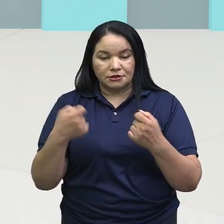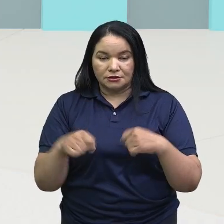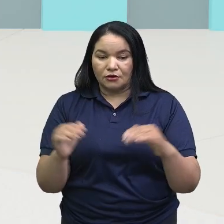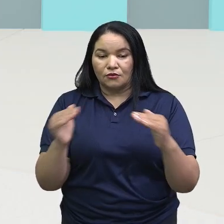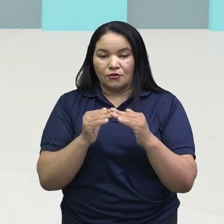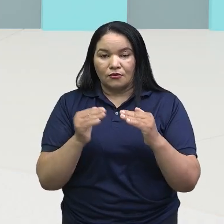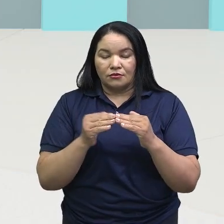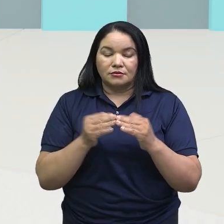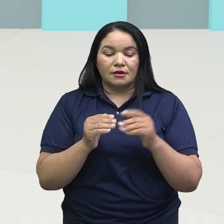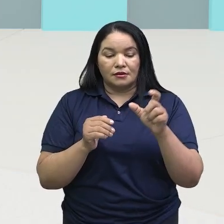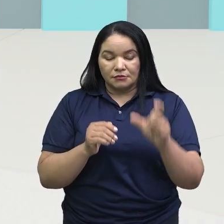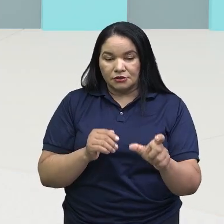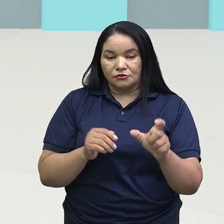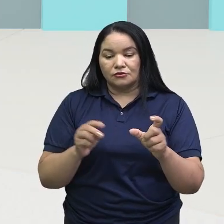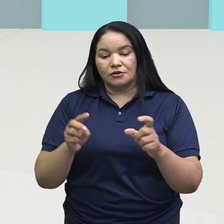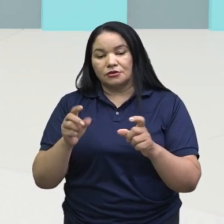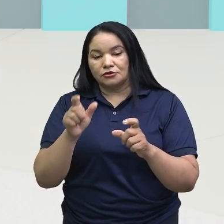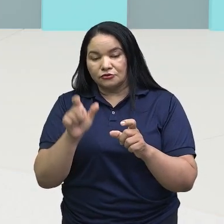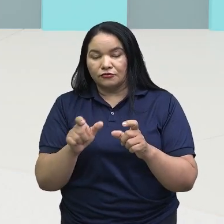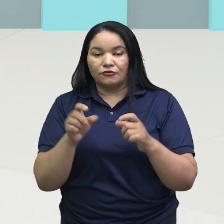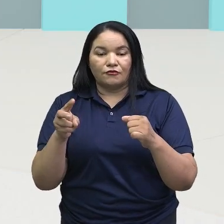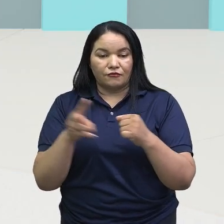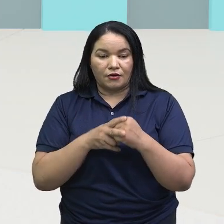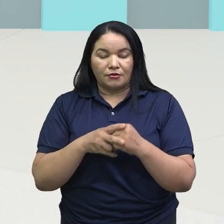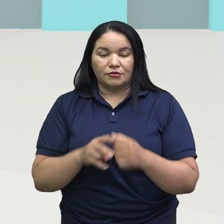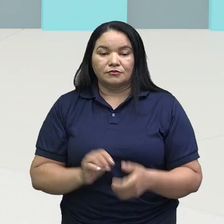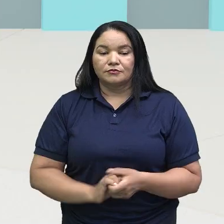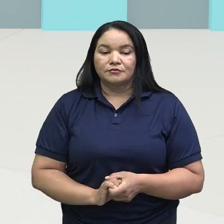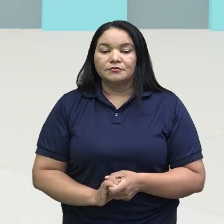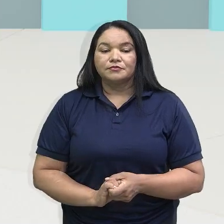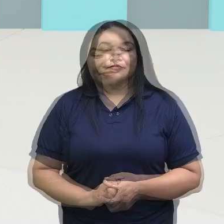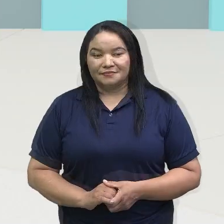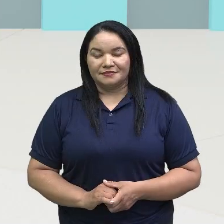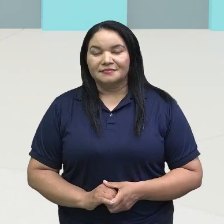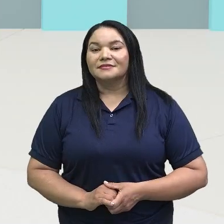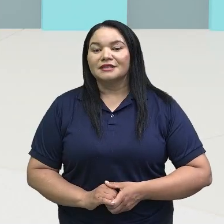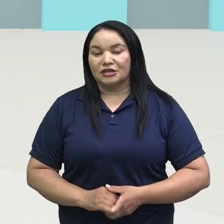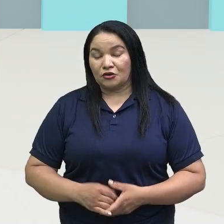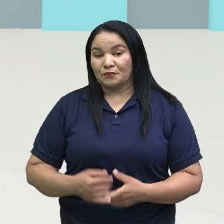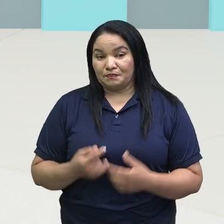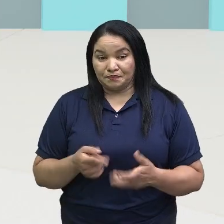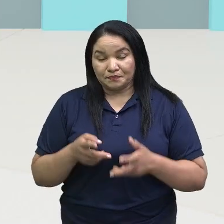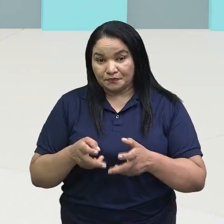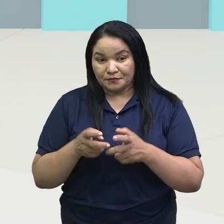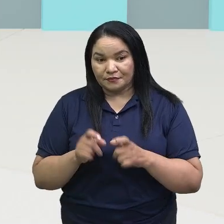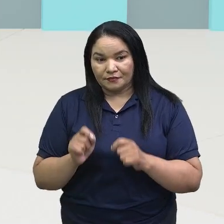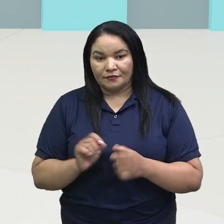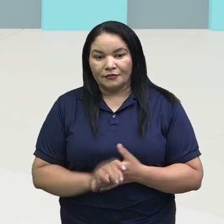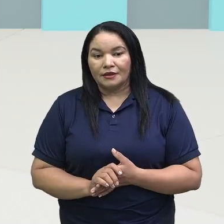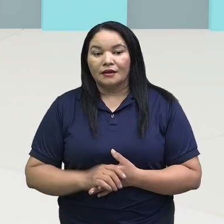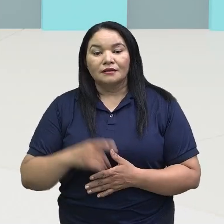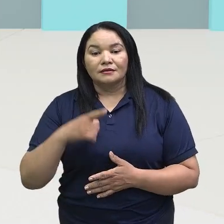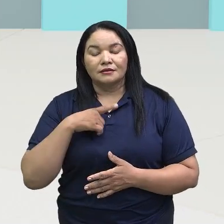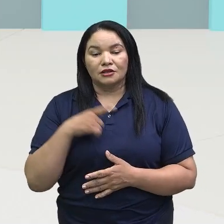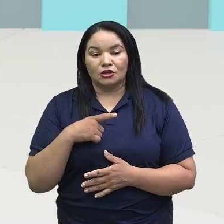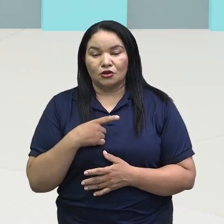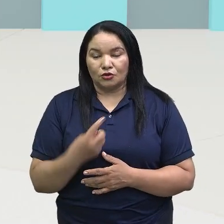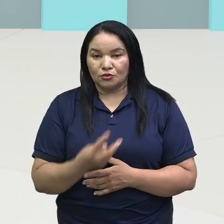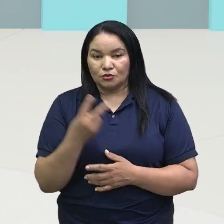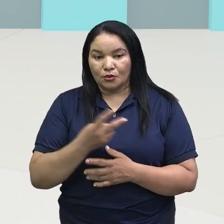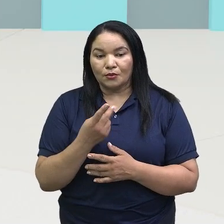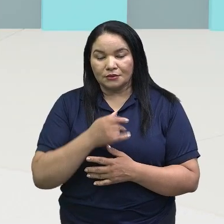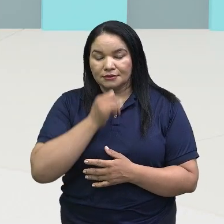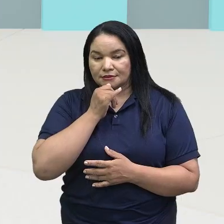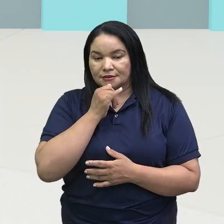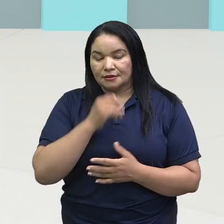com o verbo. Perfeito? Vamos continuar. Olha só. Muito bem, aí temos então dois exemplos,